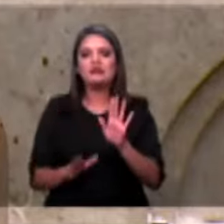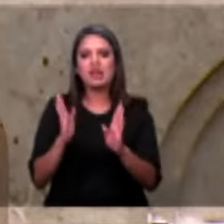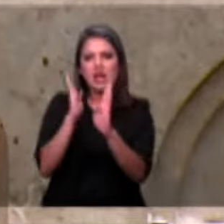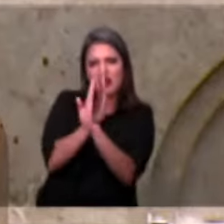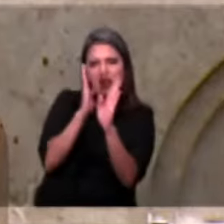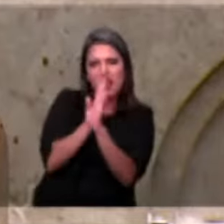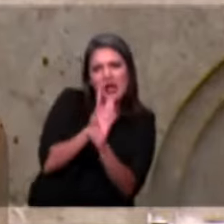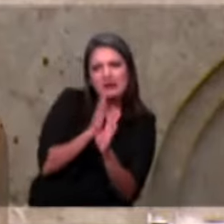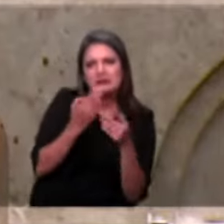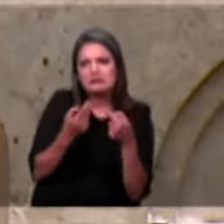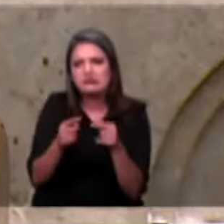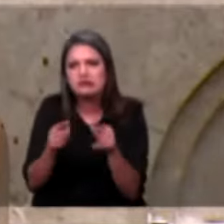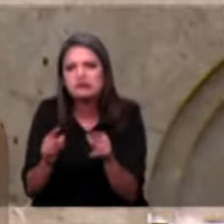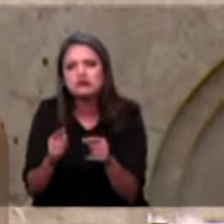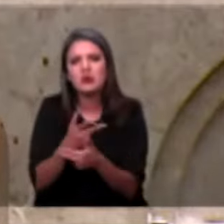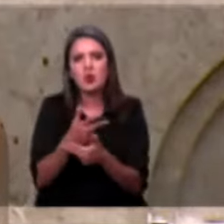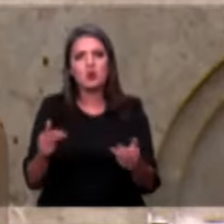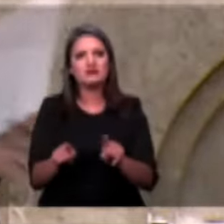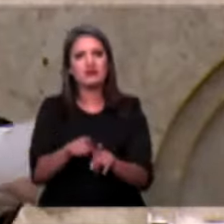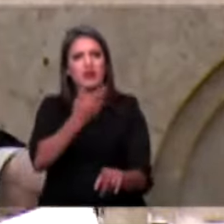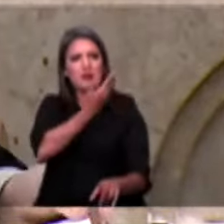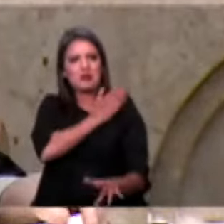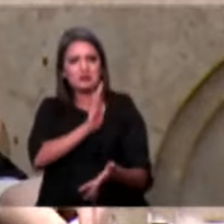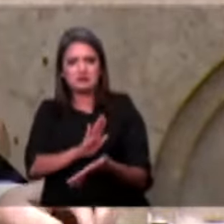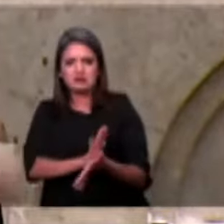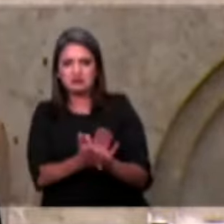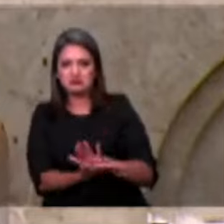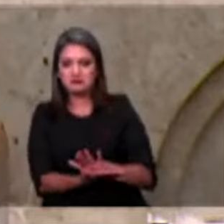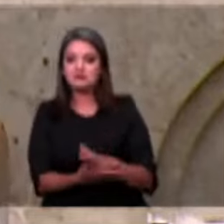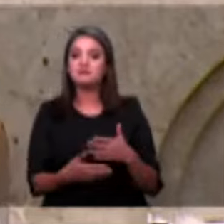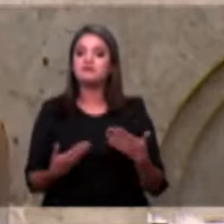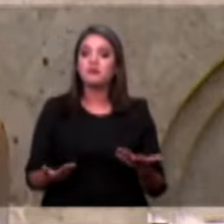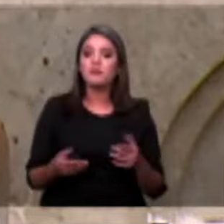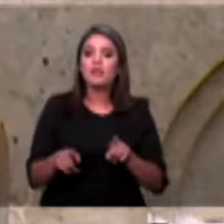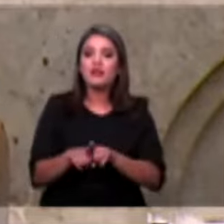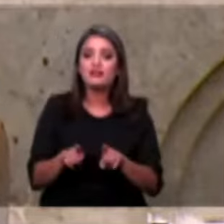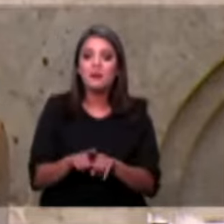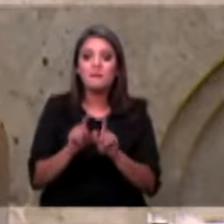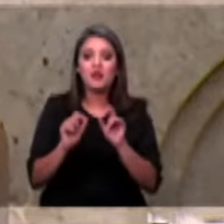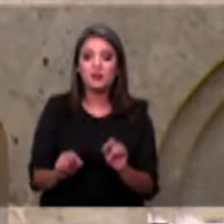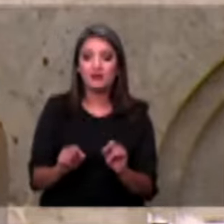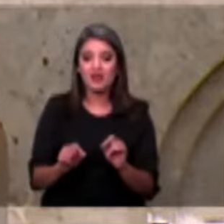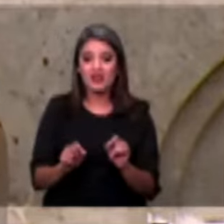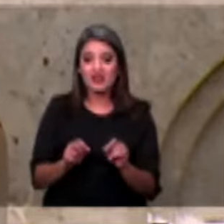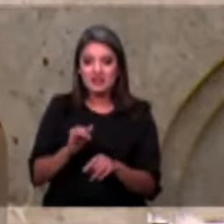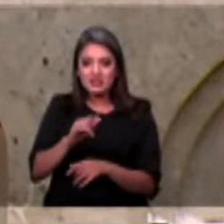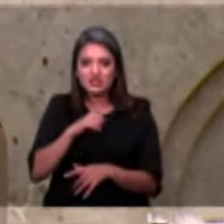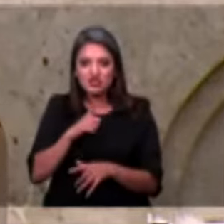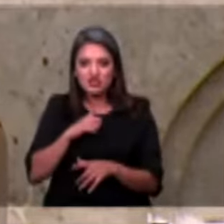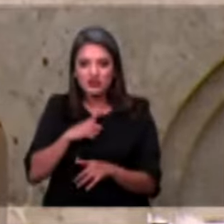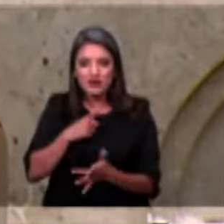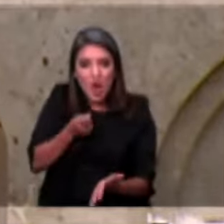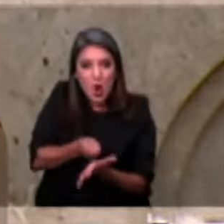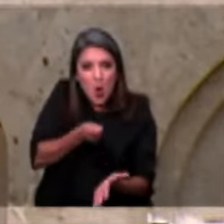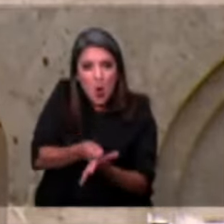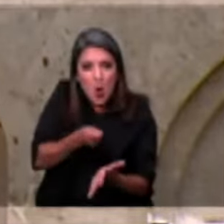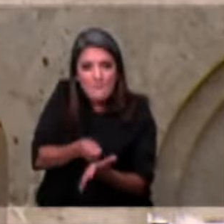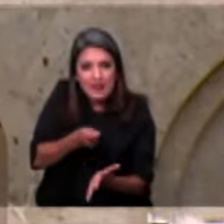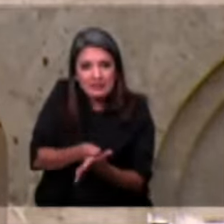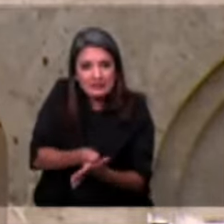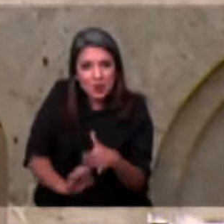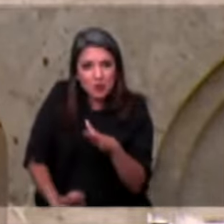perseguições e a práticas discriminatórias, de neutralizar qualquer ensaio de opressão estatal e